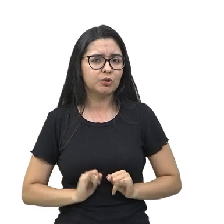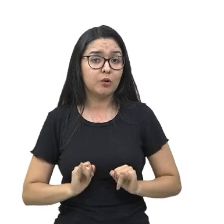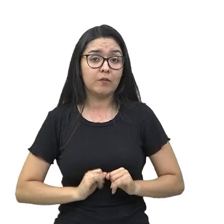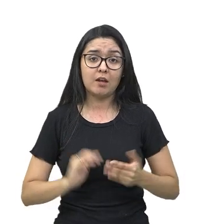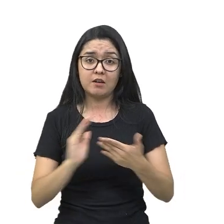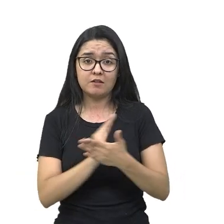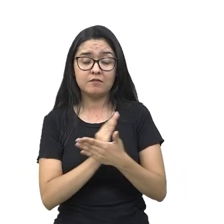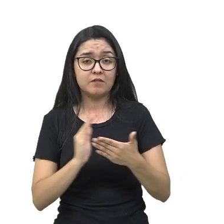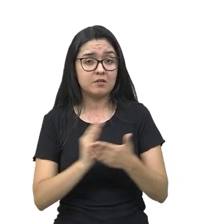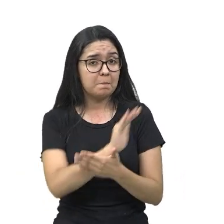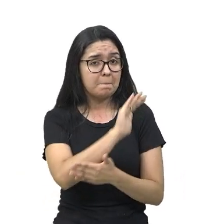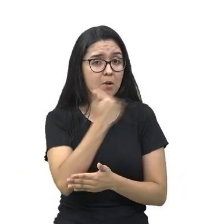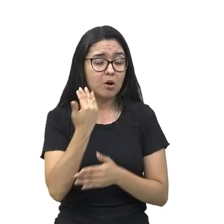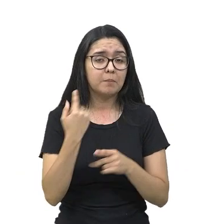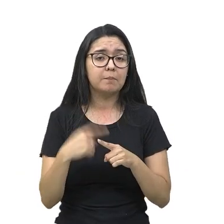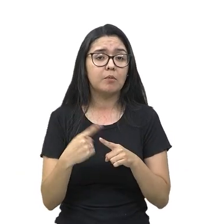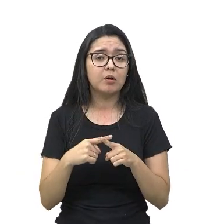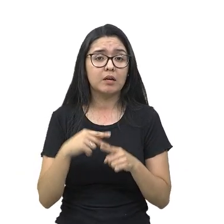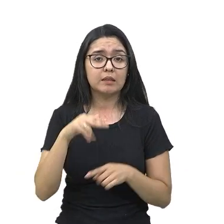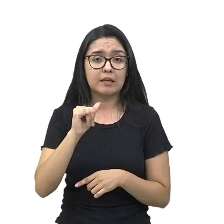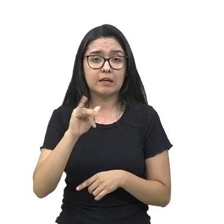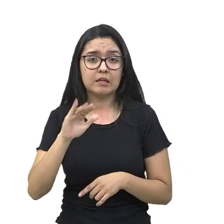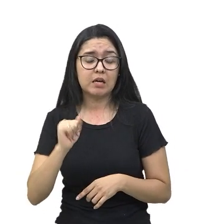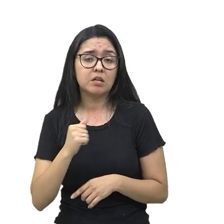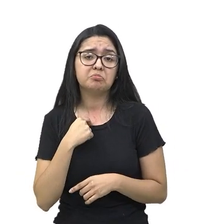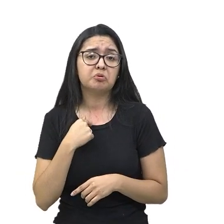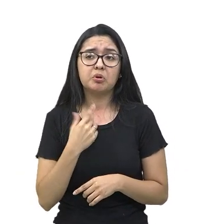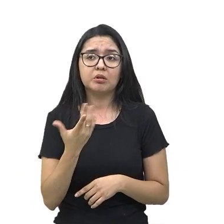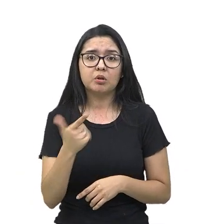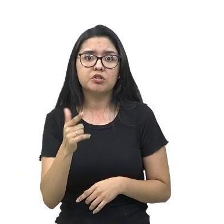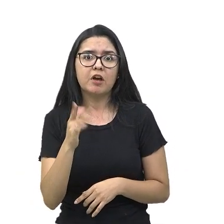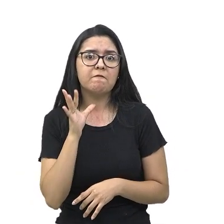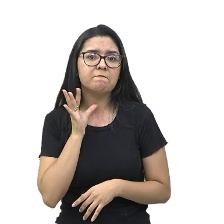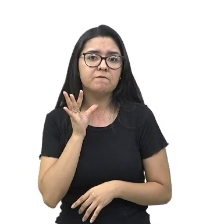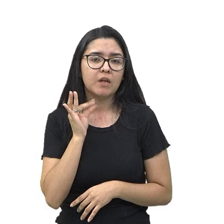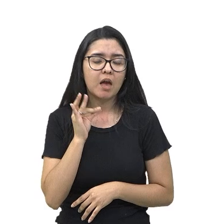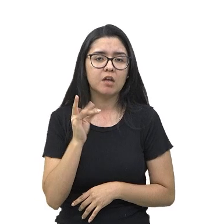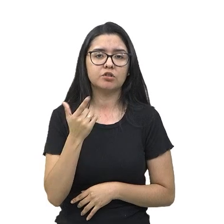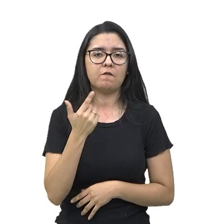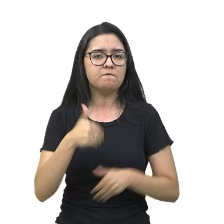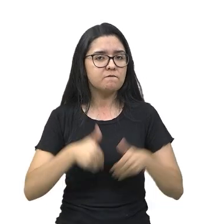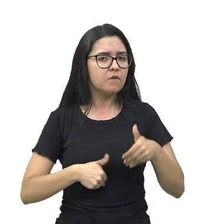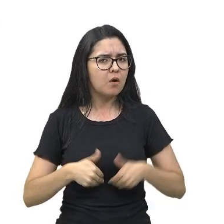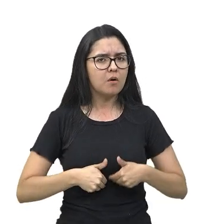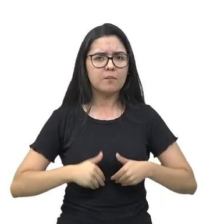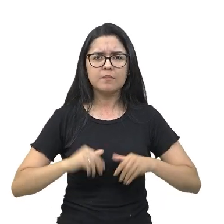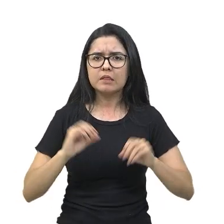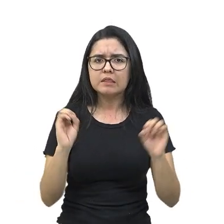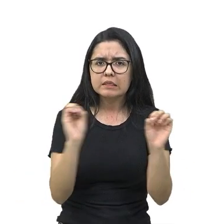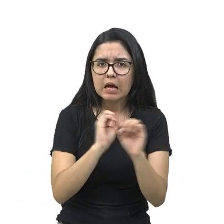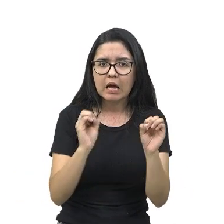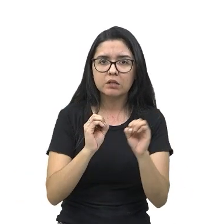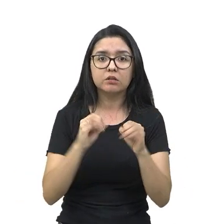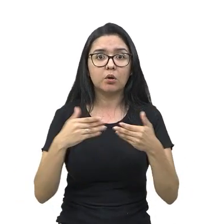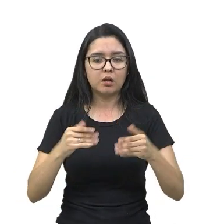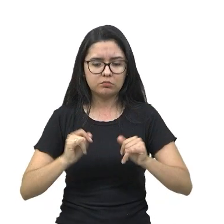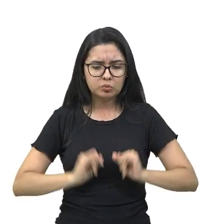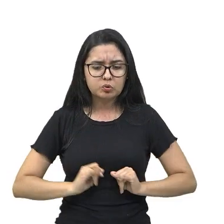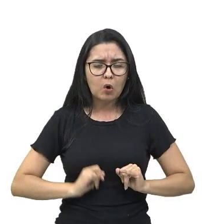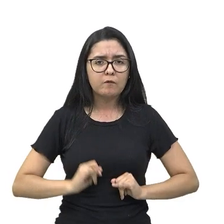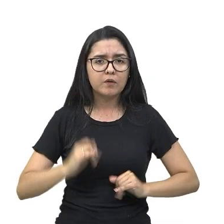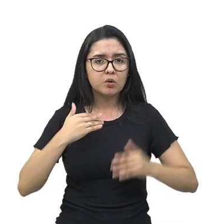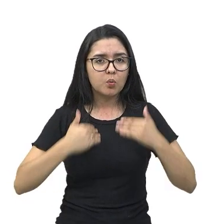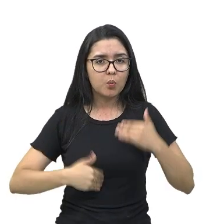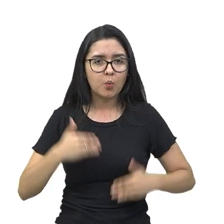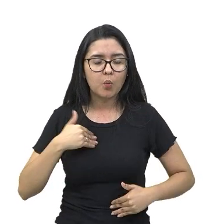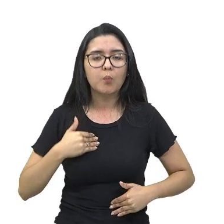morram. Porque Nayá já não sentia fome nem sede, então não comia, não bebia, e isso obviamente afetava o seu corpo. E